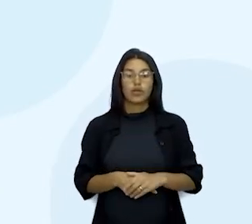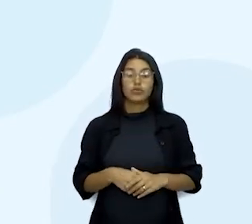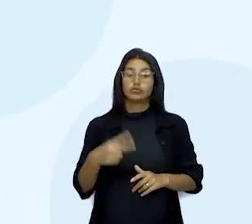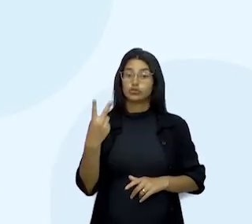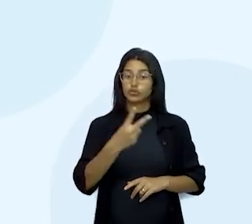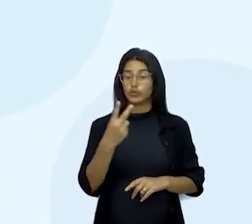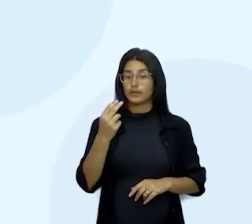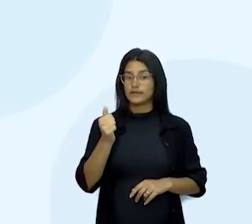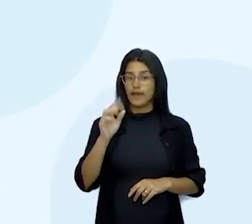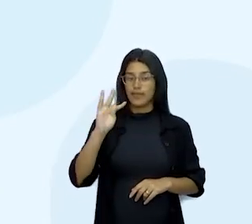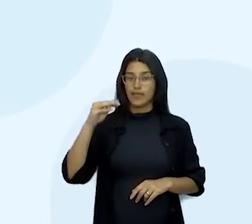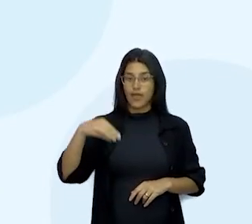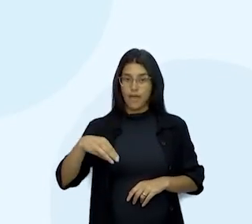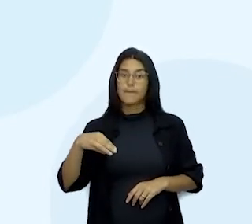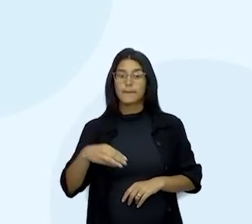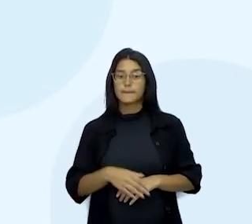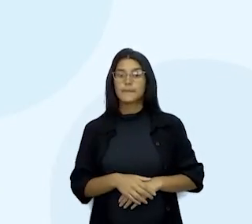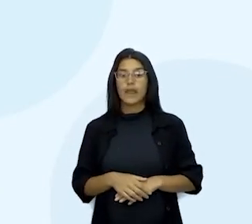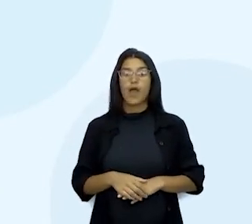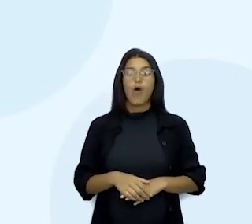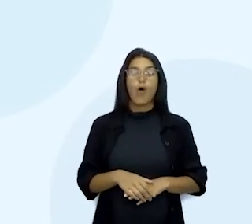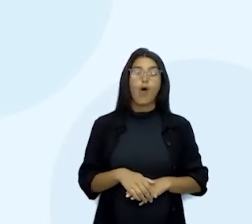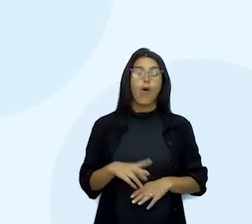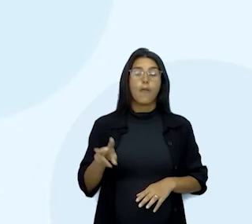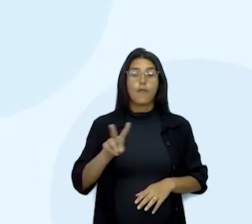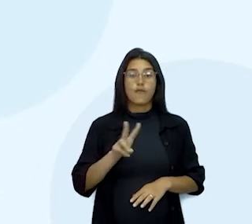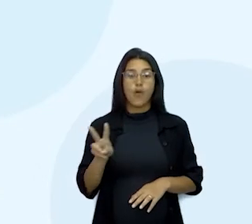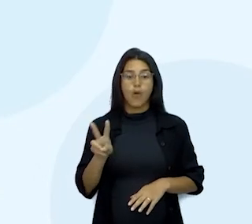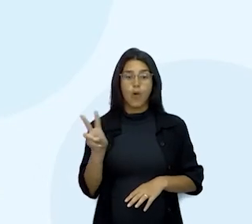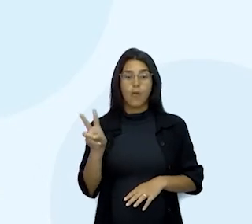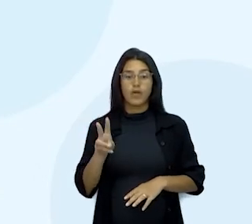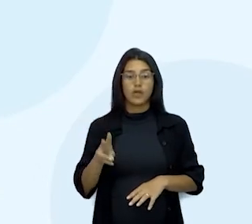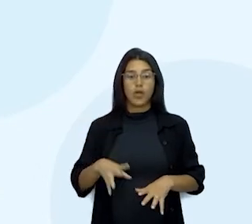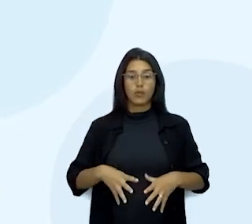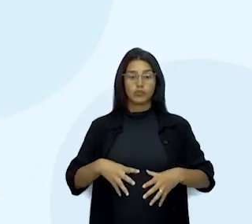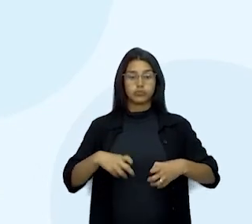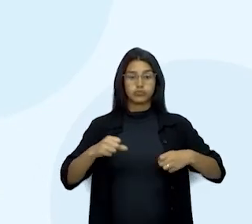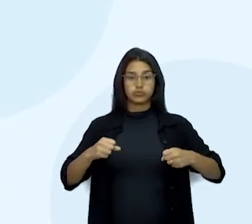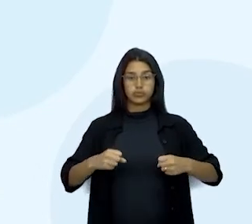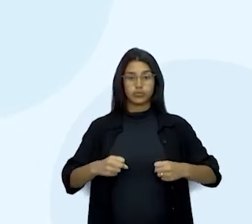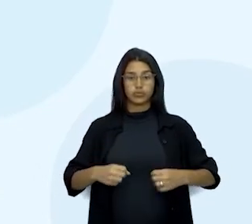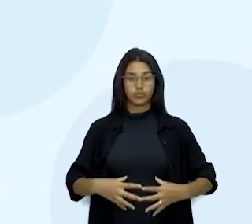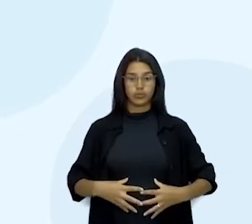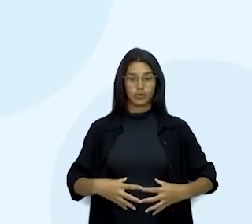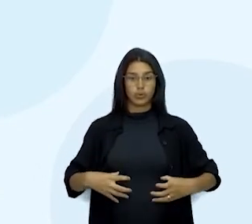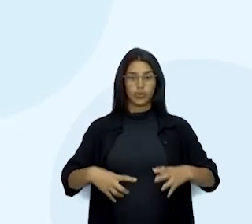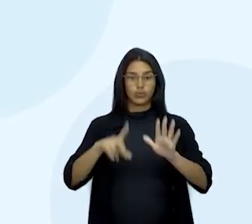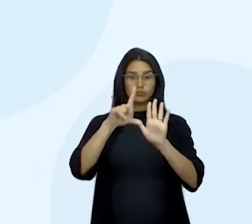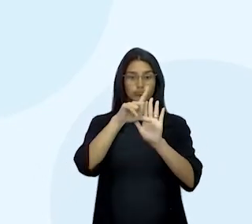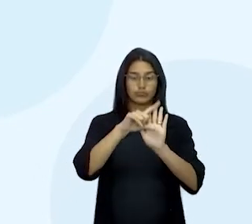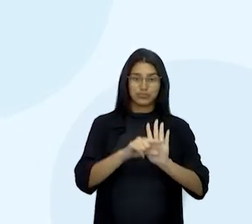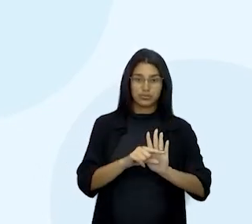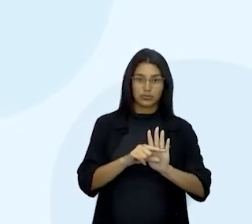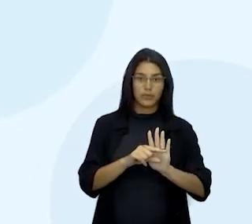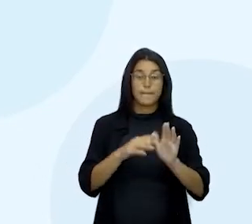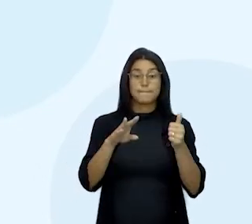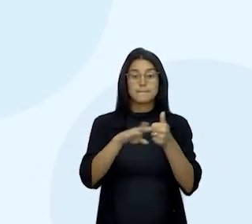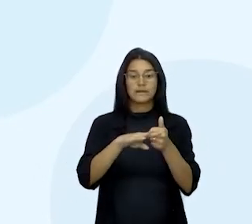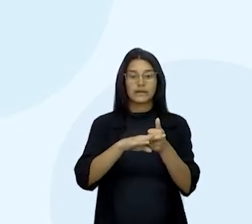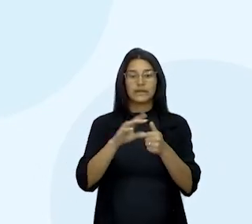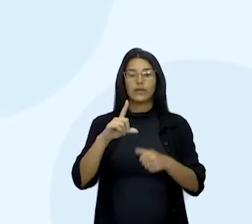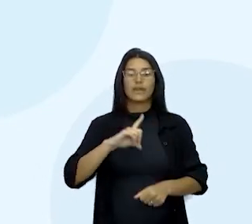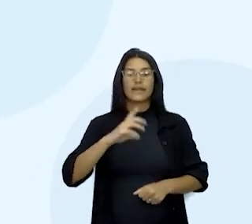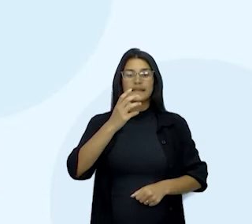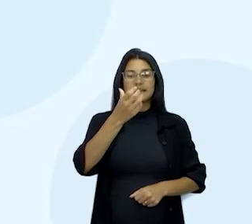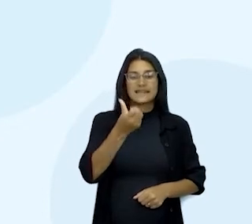2 atmosferas. O volume de ar nos seus pulmões cai pela metade. Então, a gente tem aí, arredondando, 6 litros